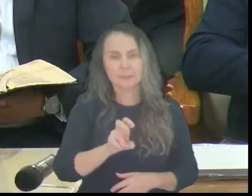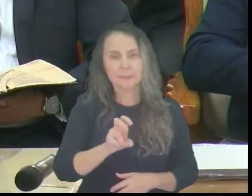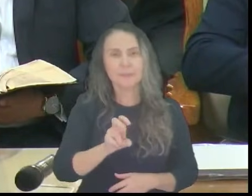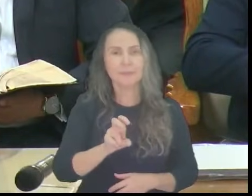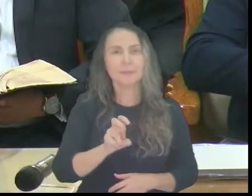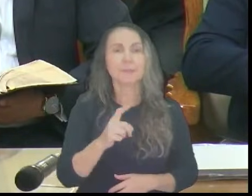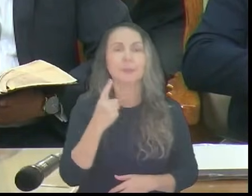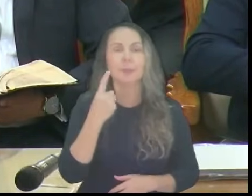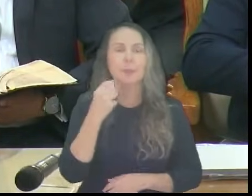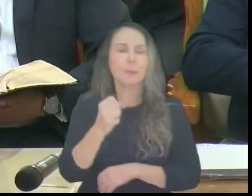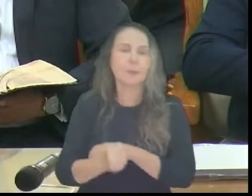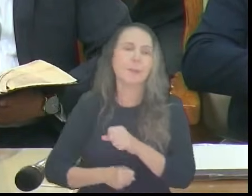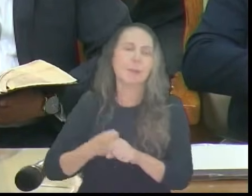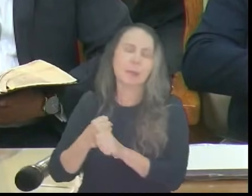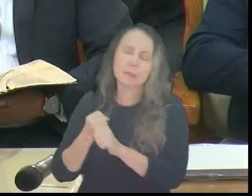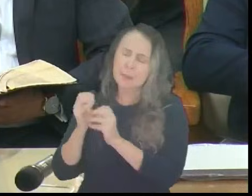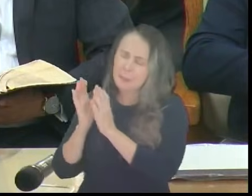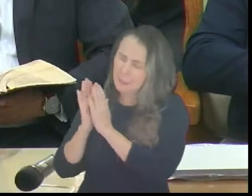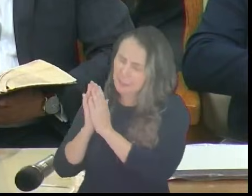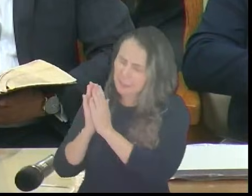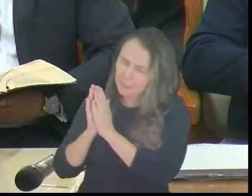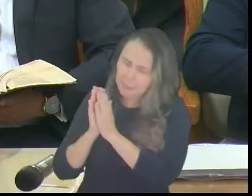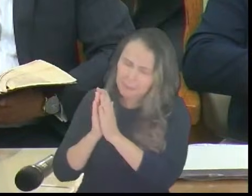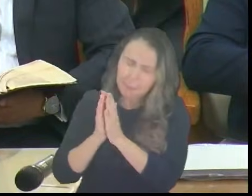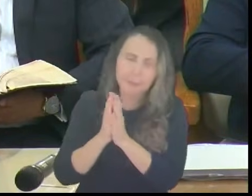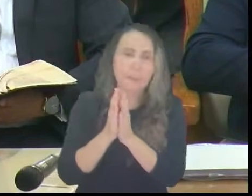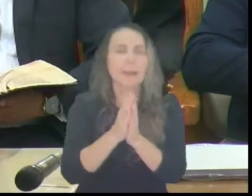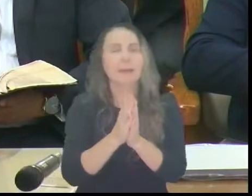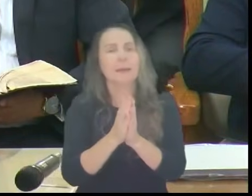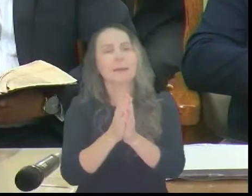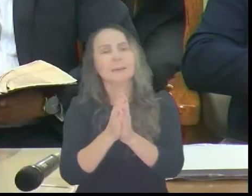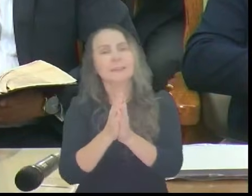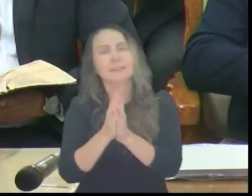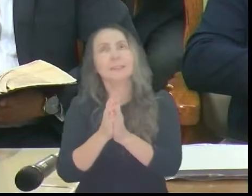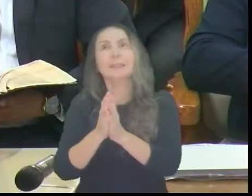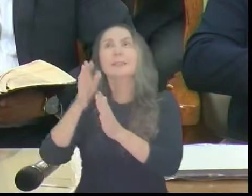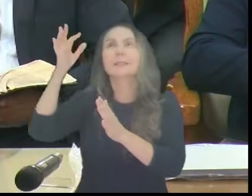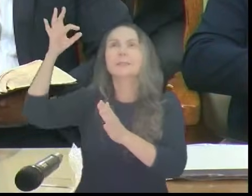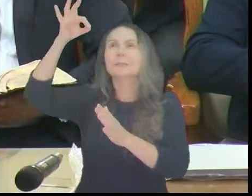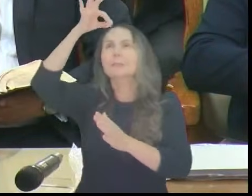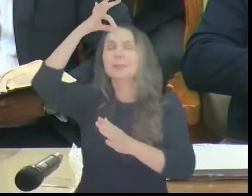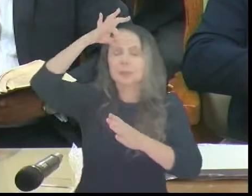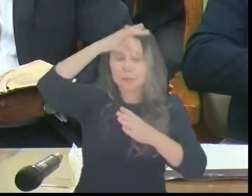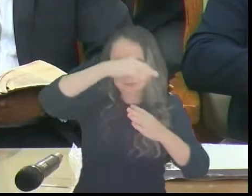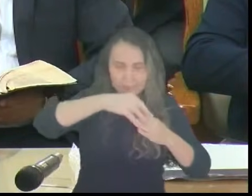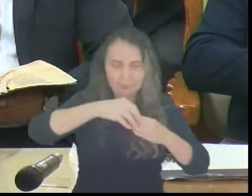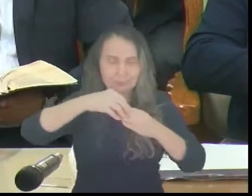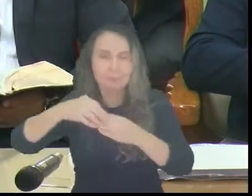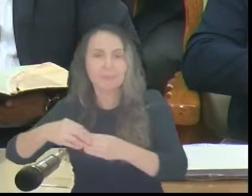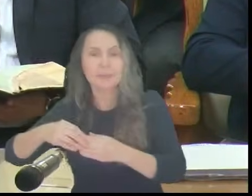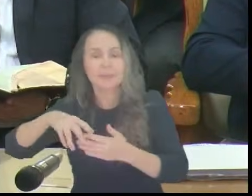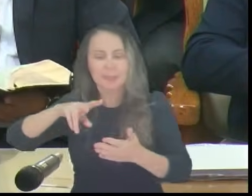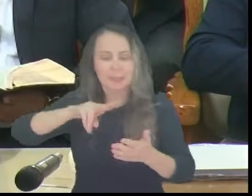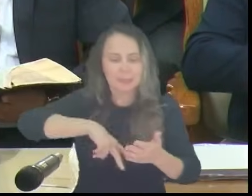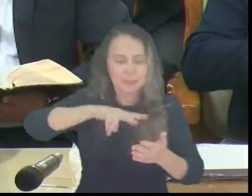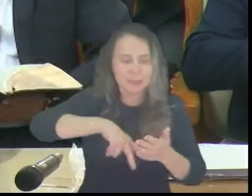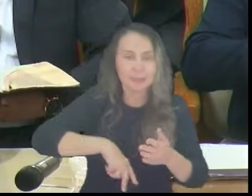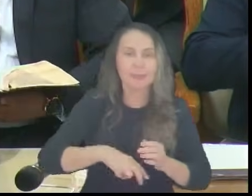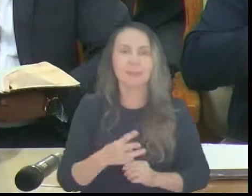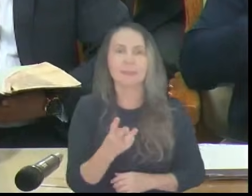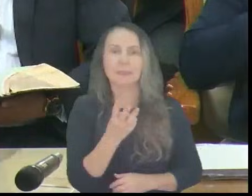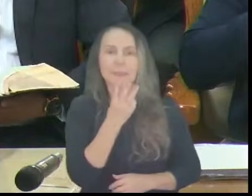durante um ano orando, e quando eu ia orar, o Espírito de Deus me guiava para ler Isaías 35, e eu